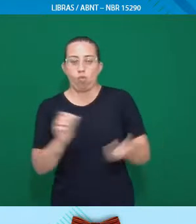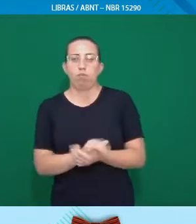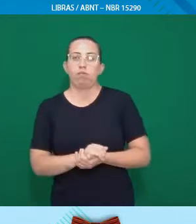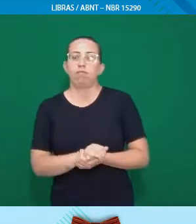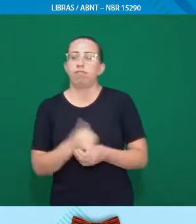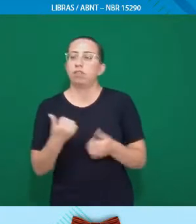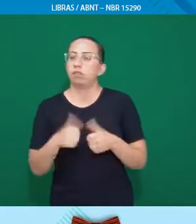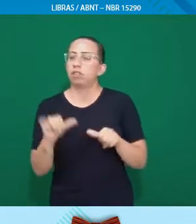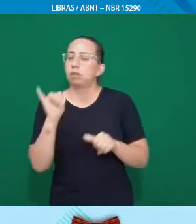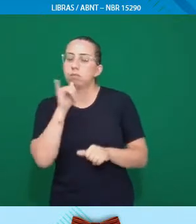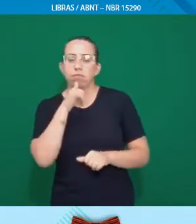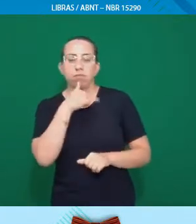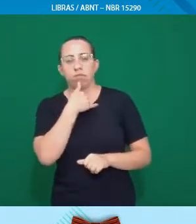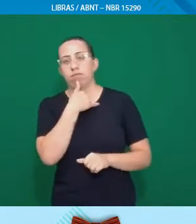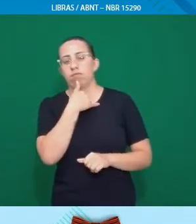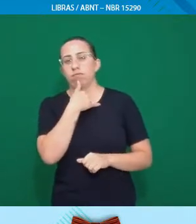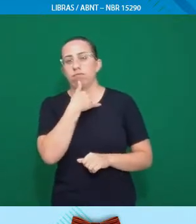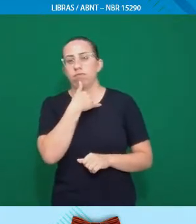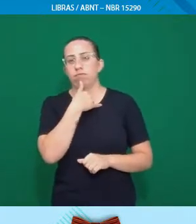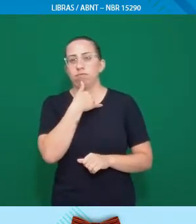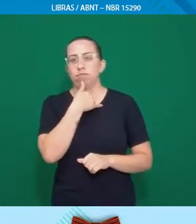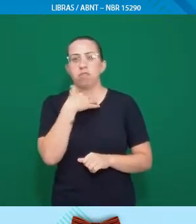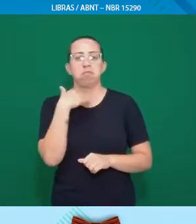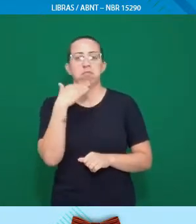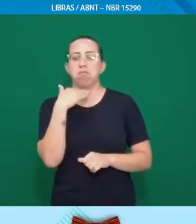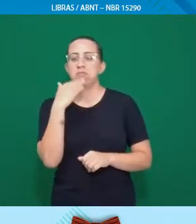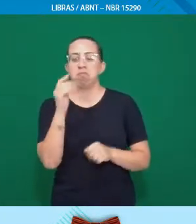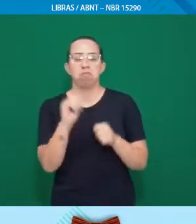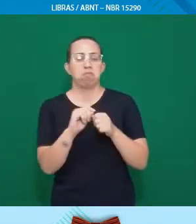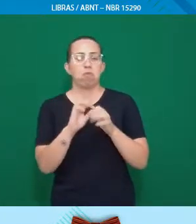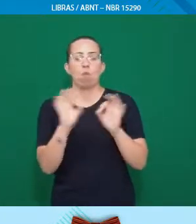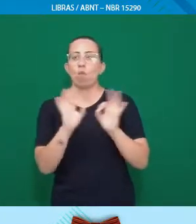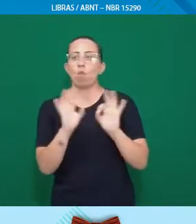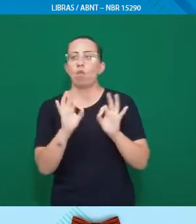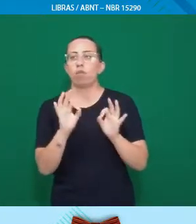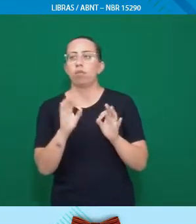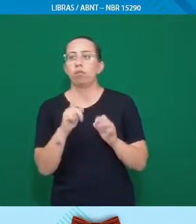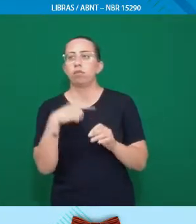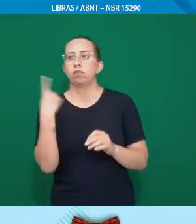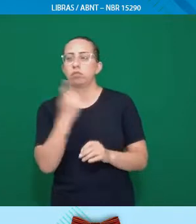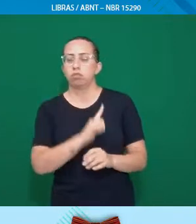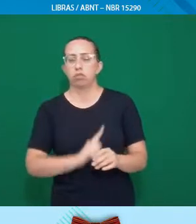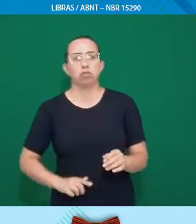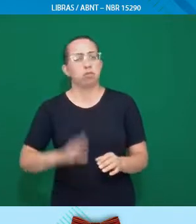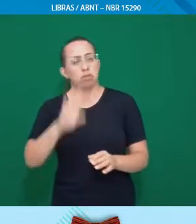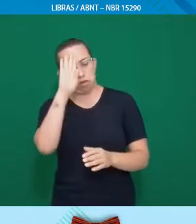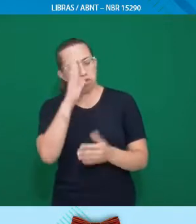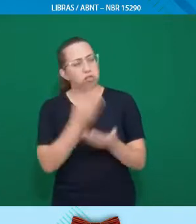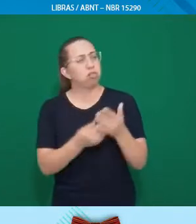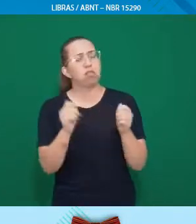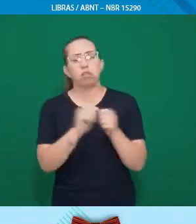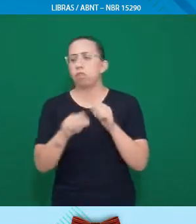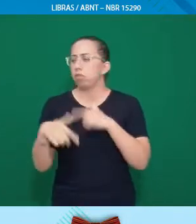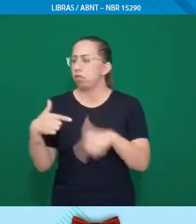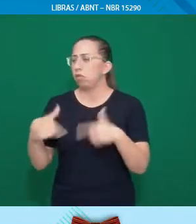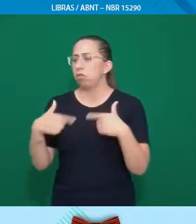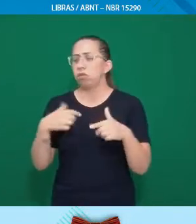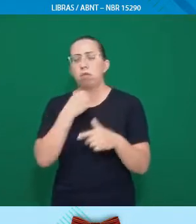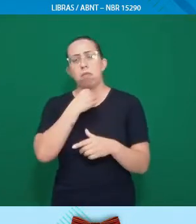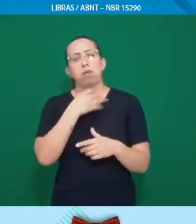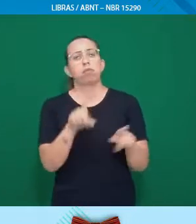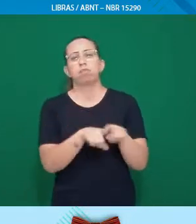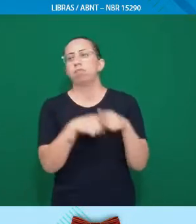então Fica aqui minha indignação com esse nosso Governador que nós temos aí Que até achei que ia fazer um grande trabalho